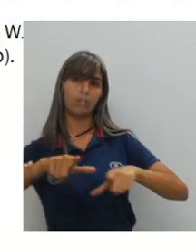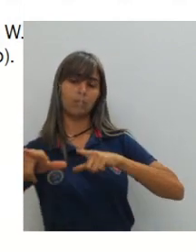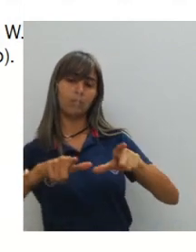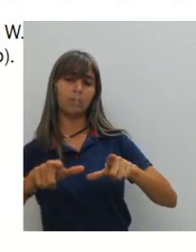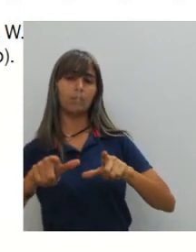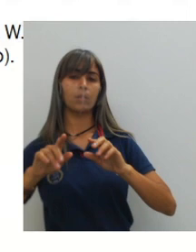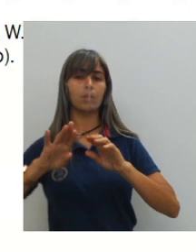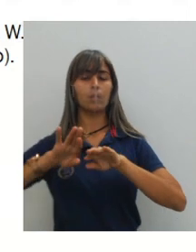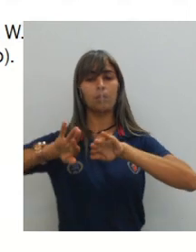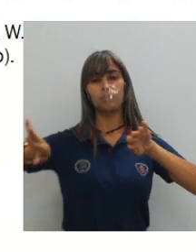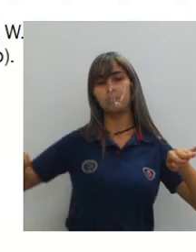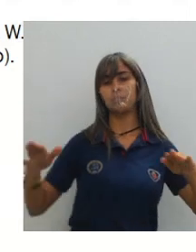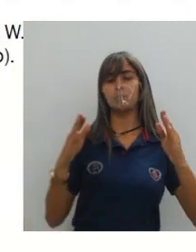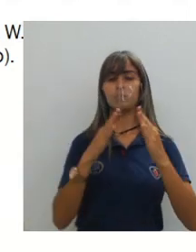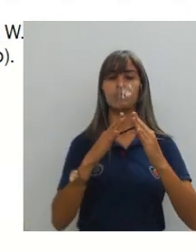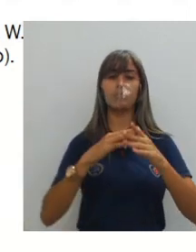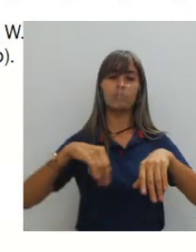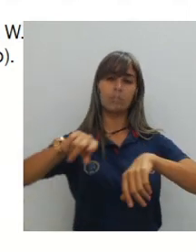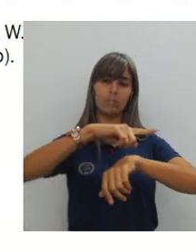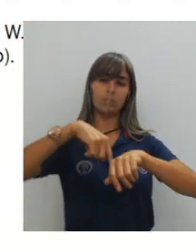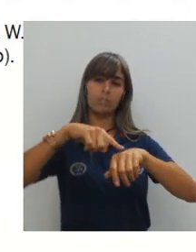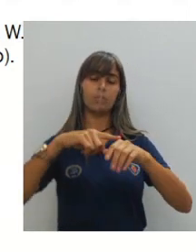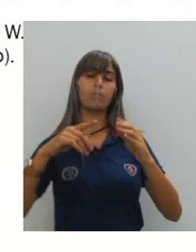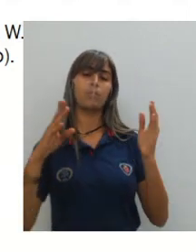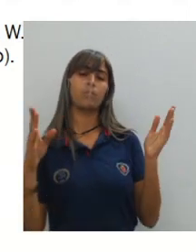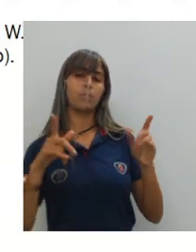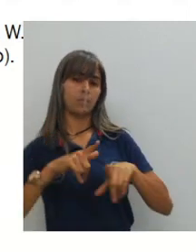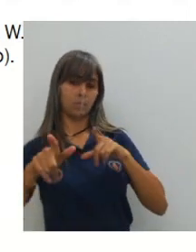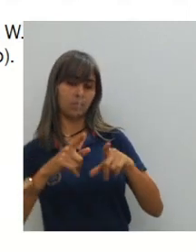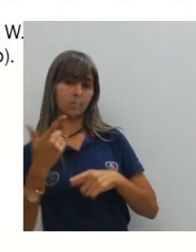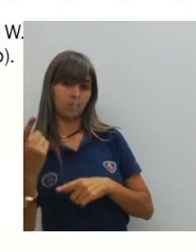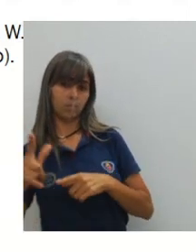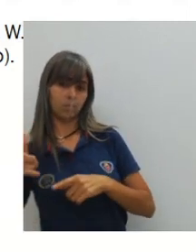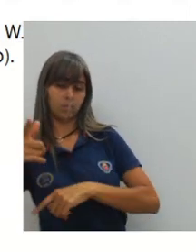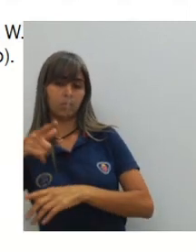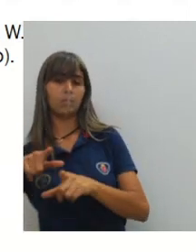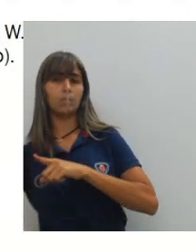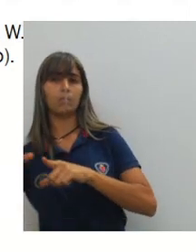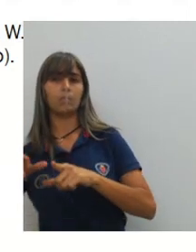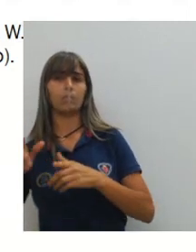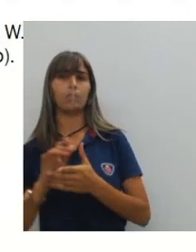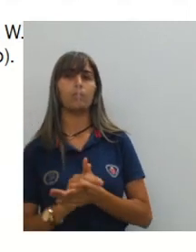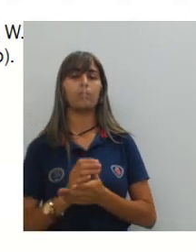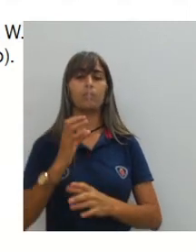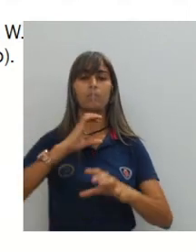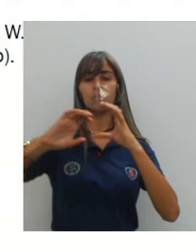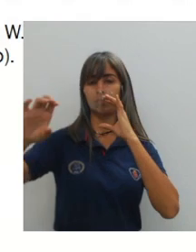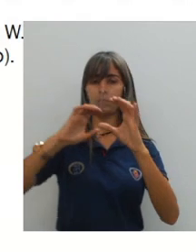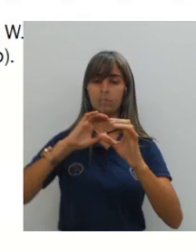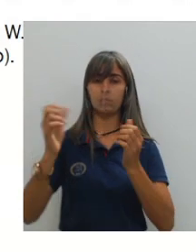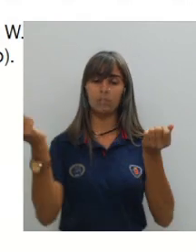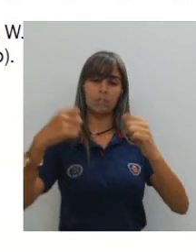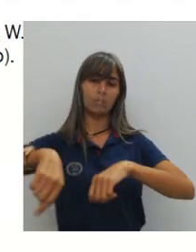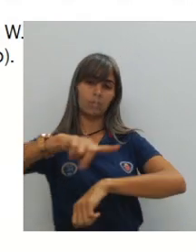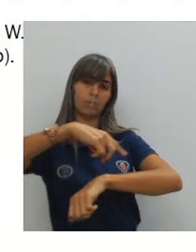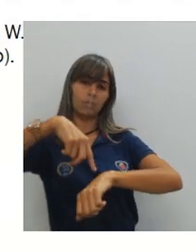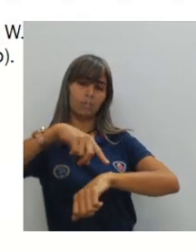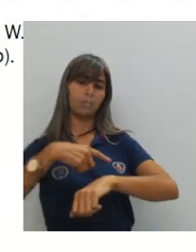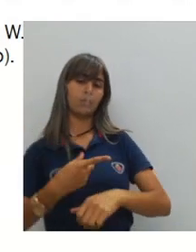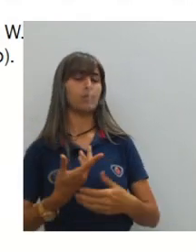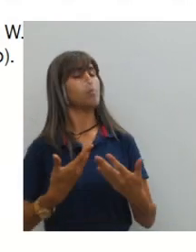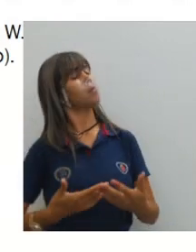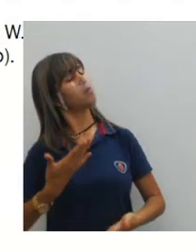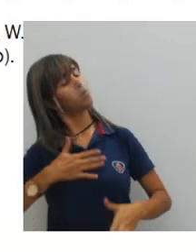o do lar, o tempo de trabalho e o de não trabalho. Os mecanismos modernos de comunicação permitem que no horário de descanso os